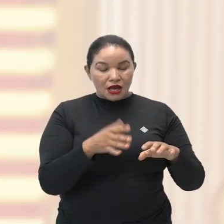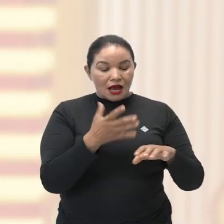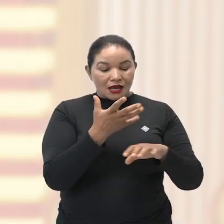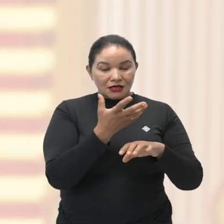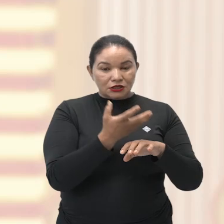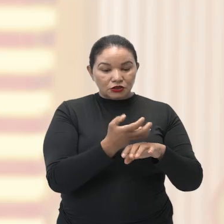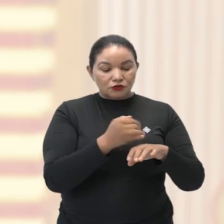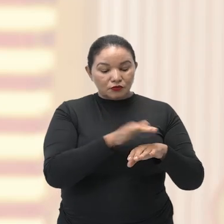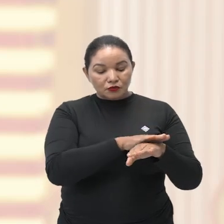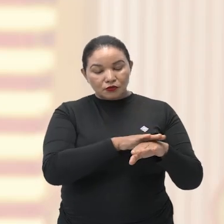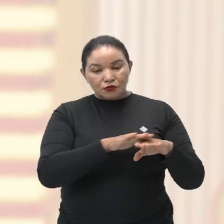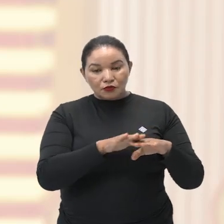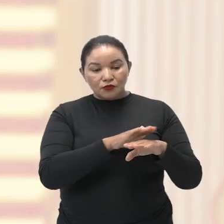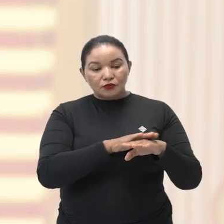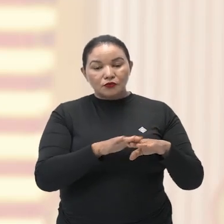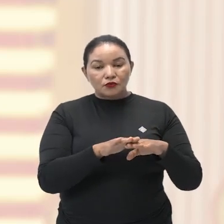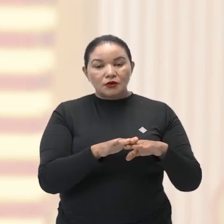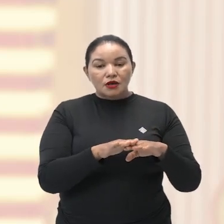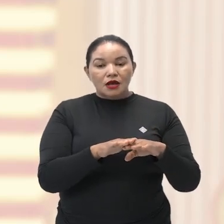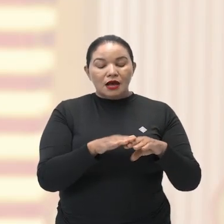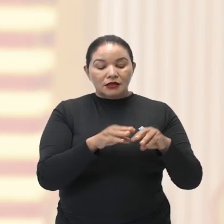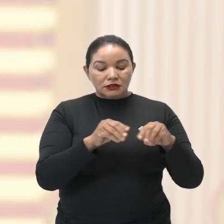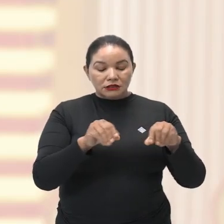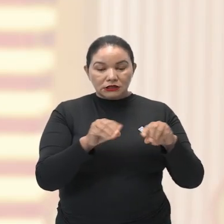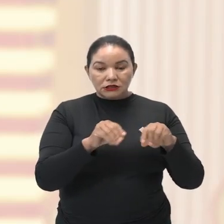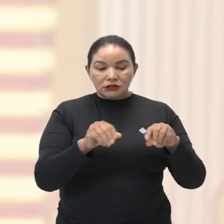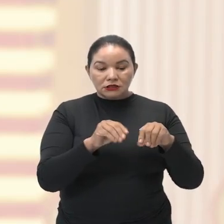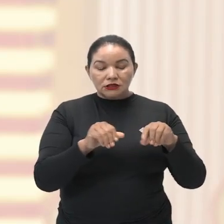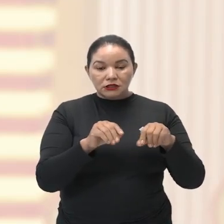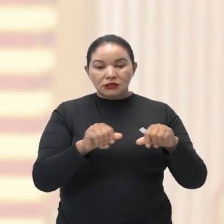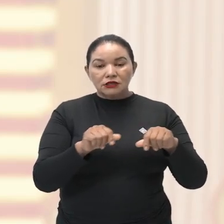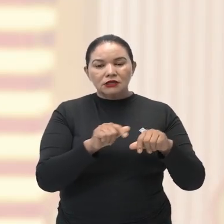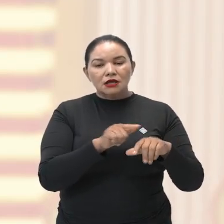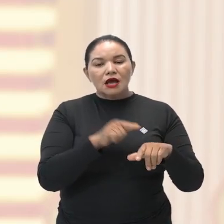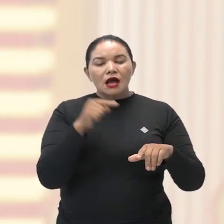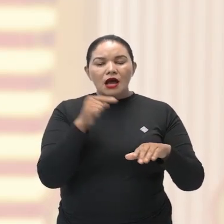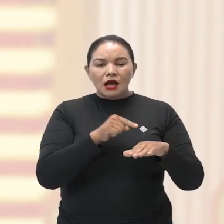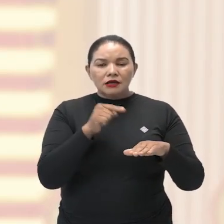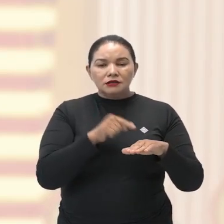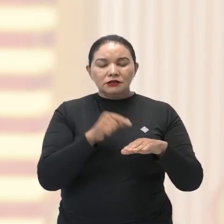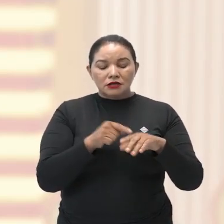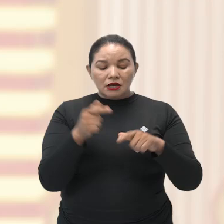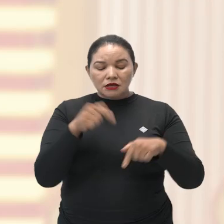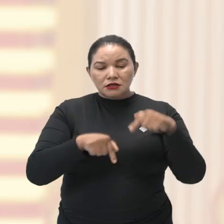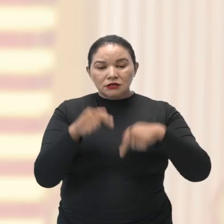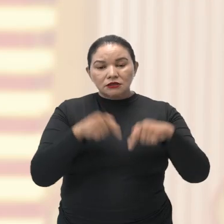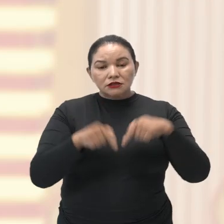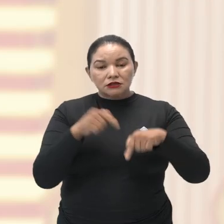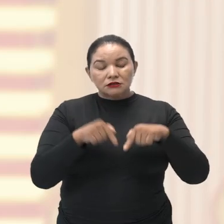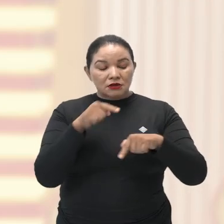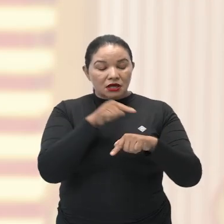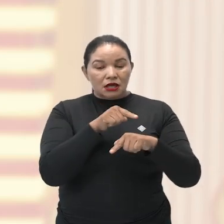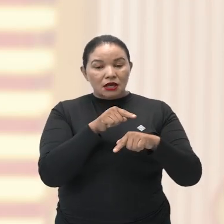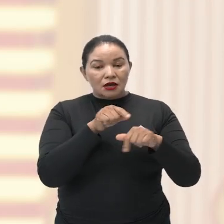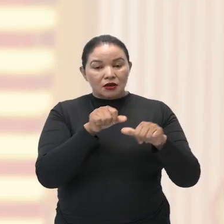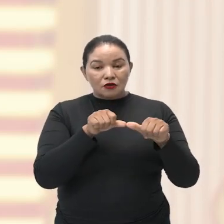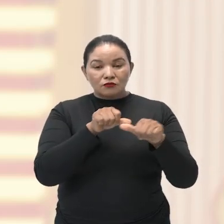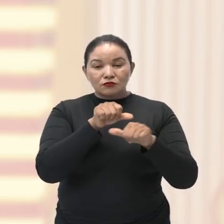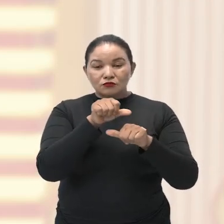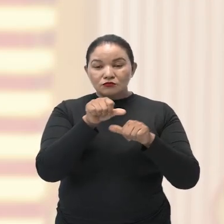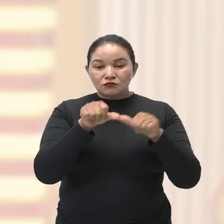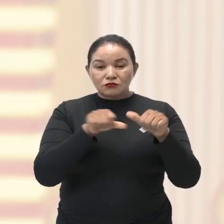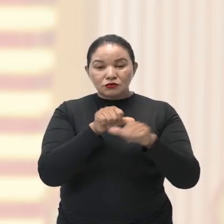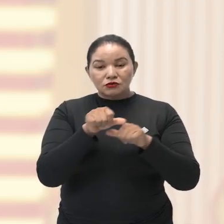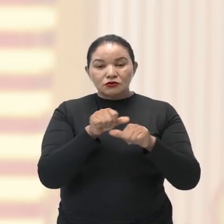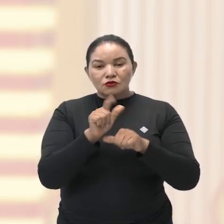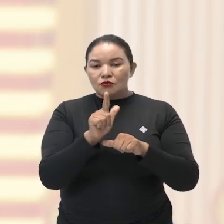película superior líquida. Então, a partir da reação química, significa que ele se transformou para um